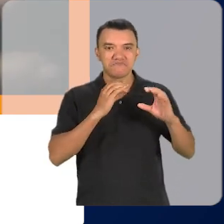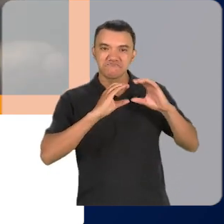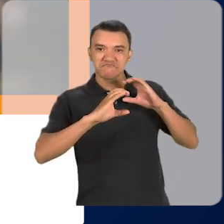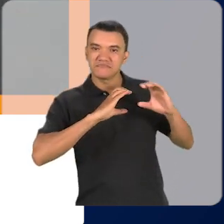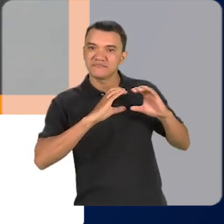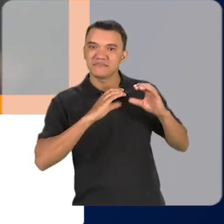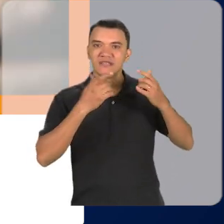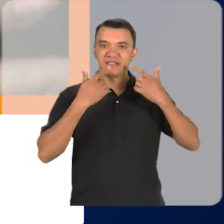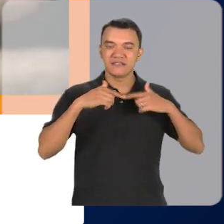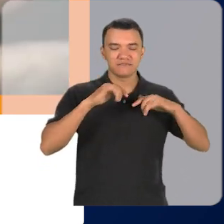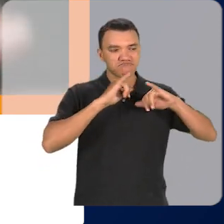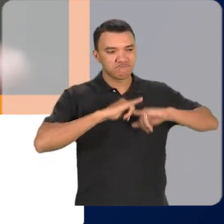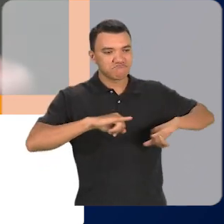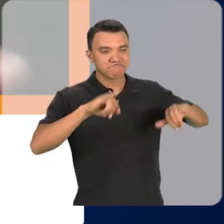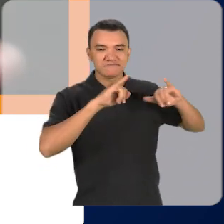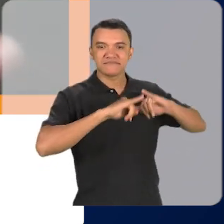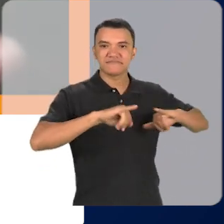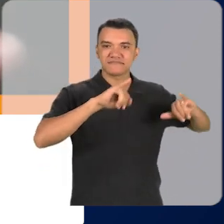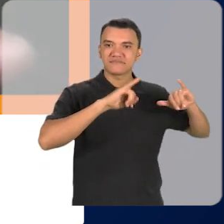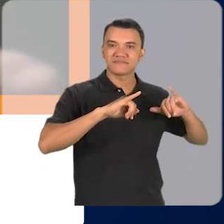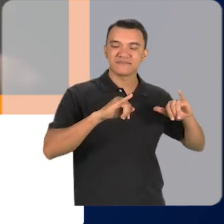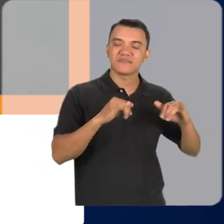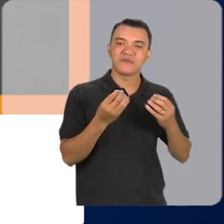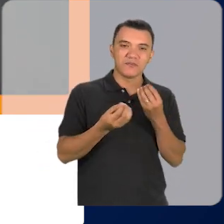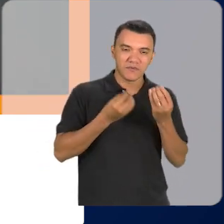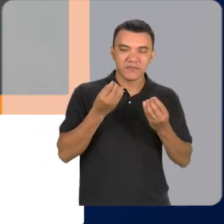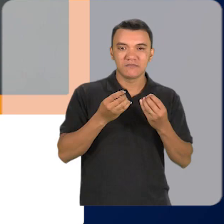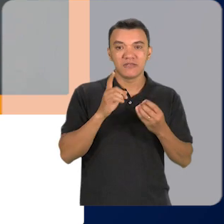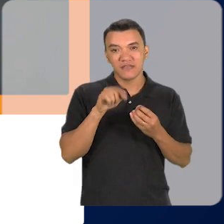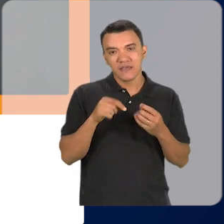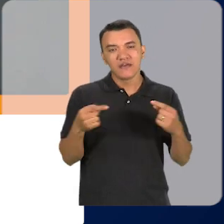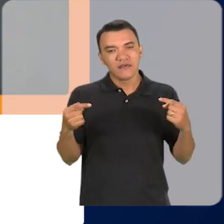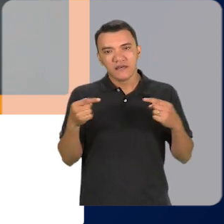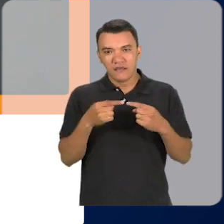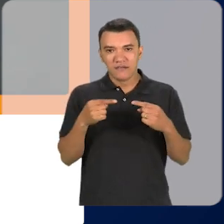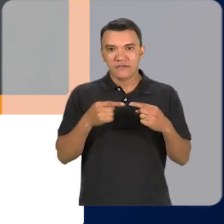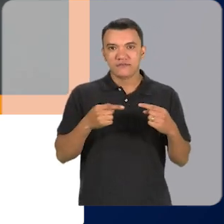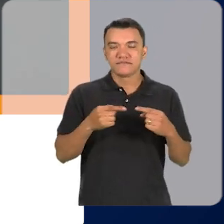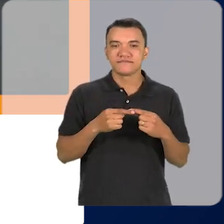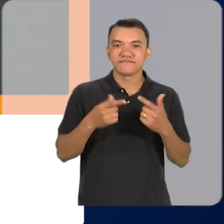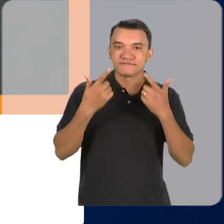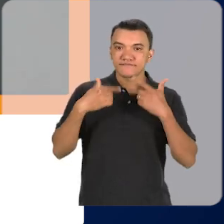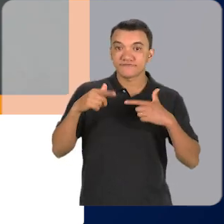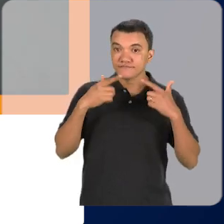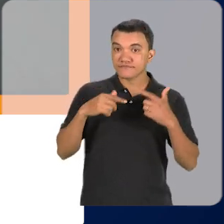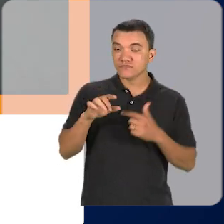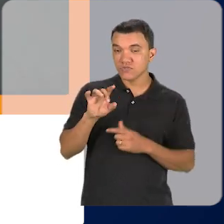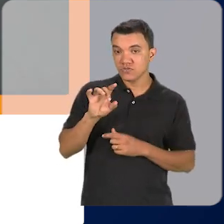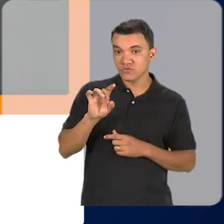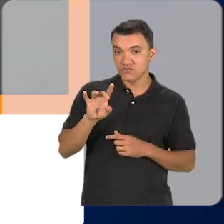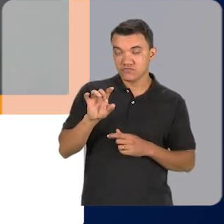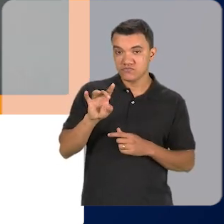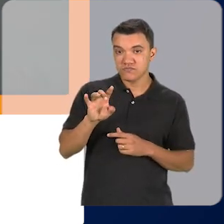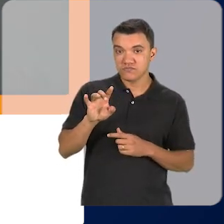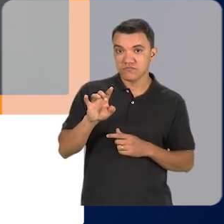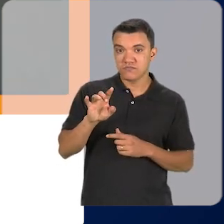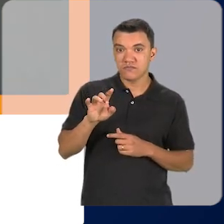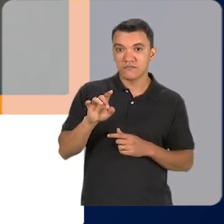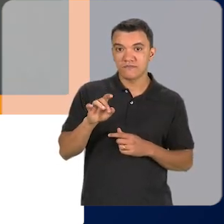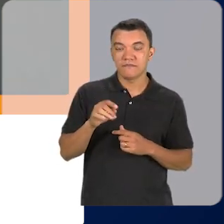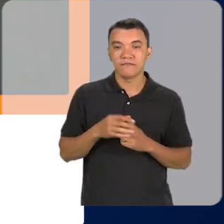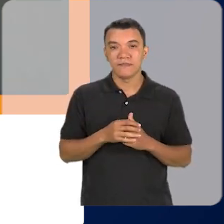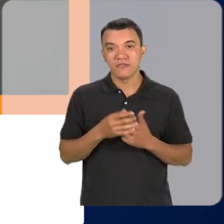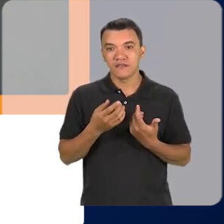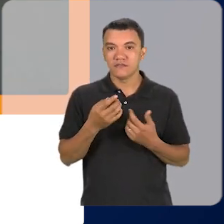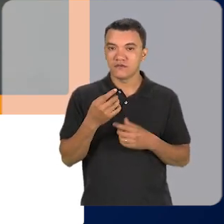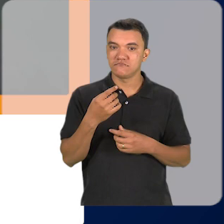vai apregoar o seu produto, e que tem um viés da linguagem, não só a linguagem do ponto de vista